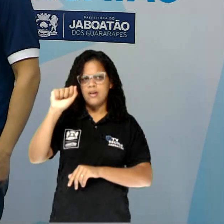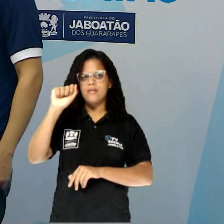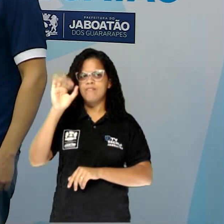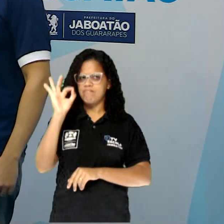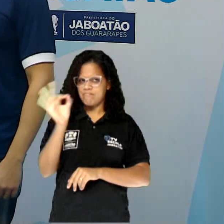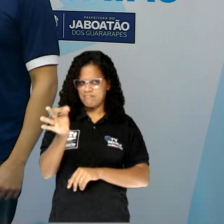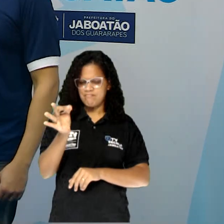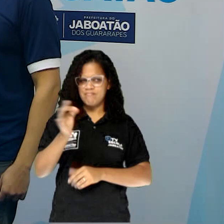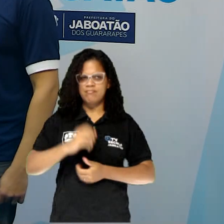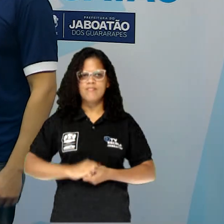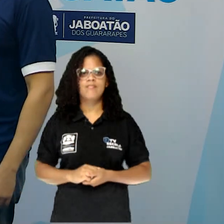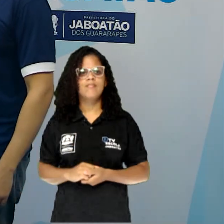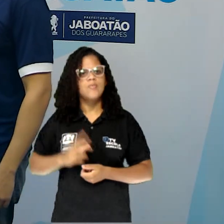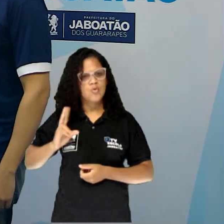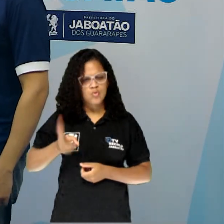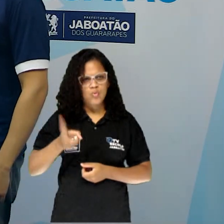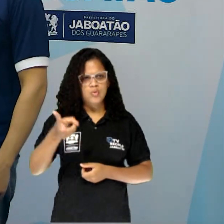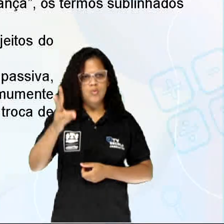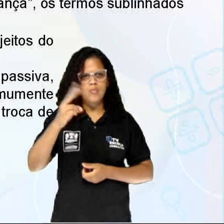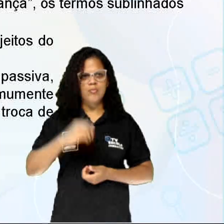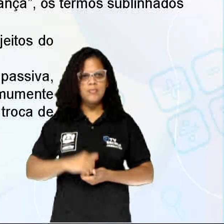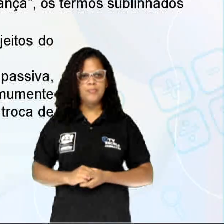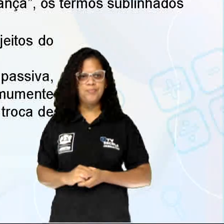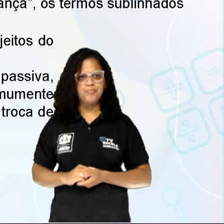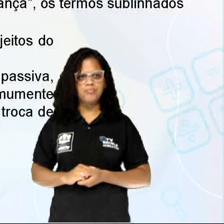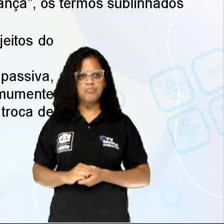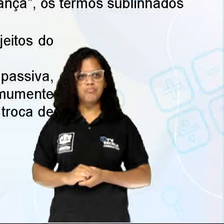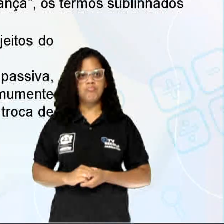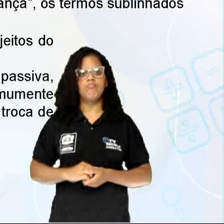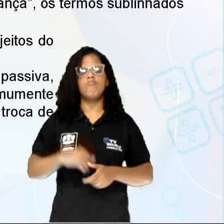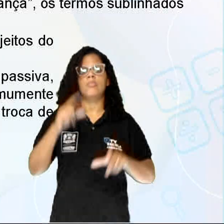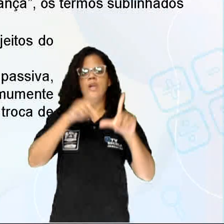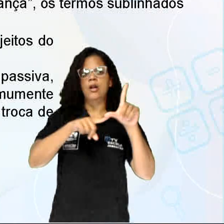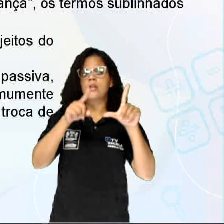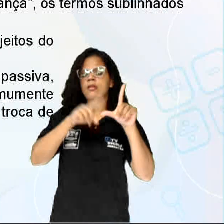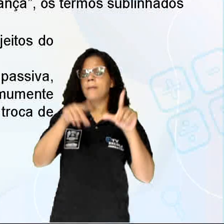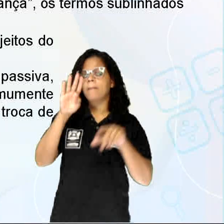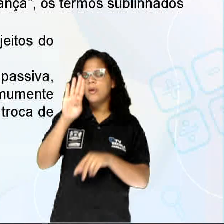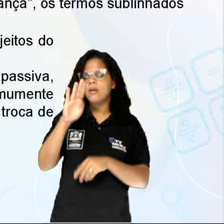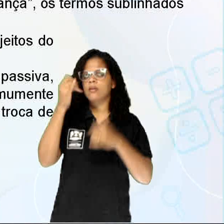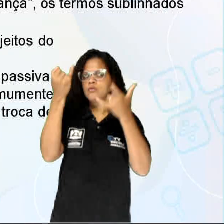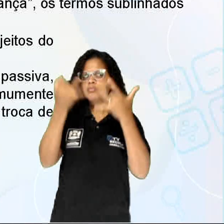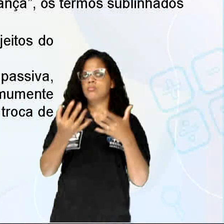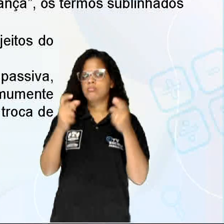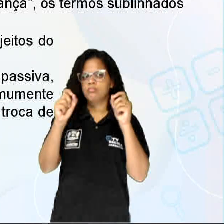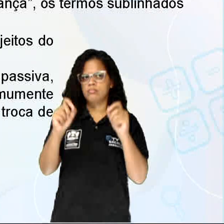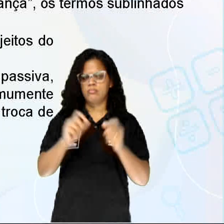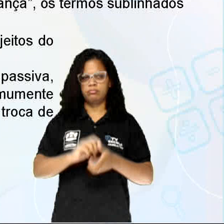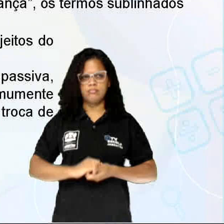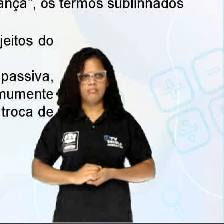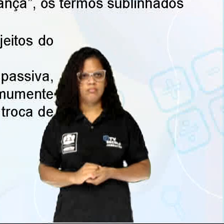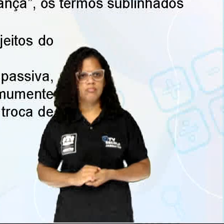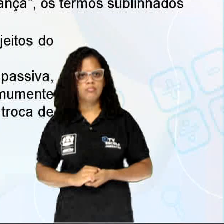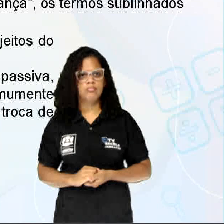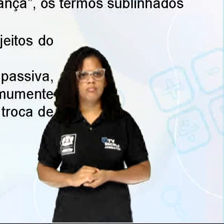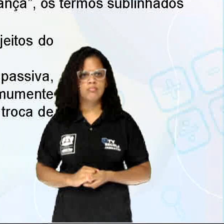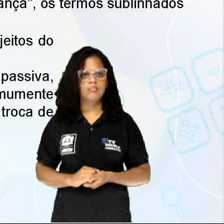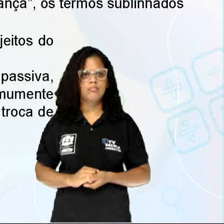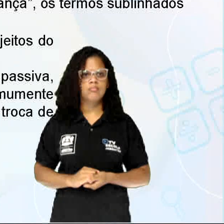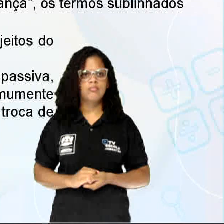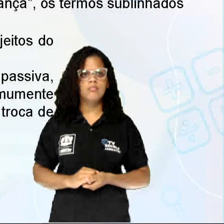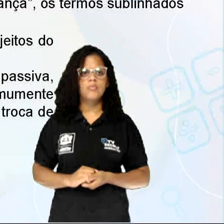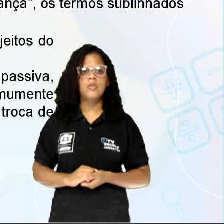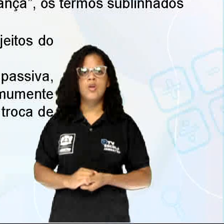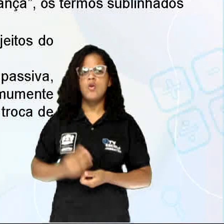ok? Vamos seguindo aí adiante. No item B, ele diz o seguinte: em onde a vida